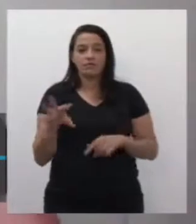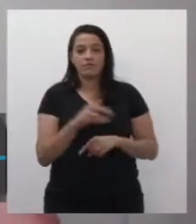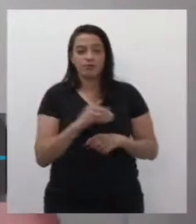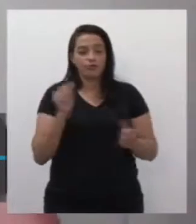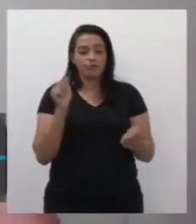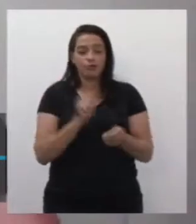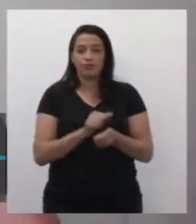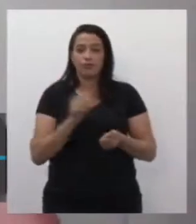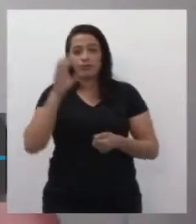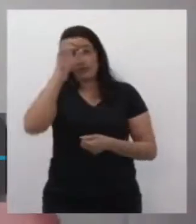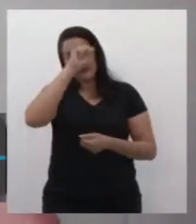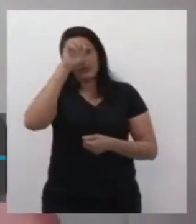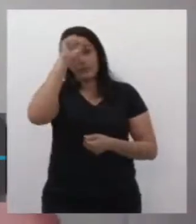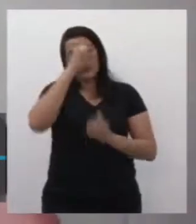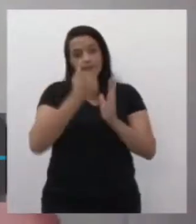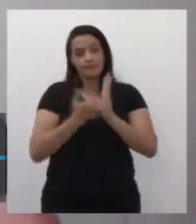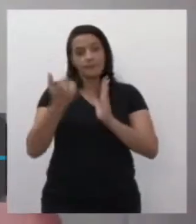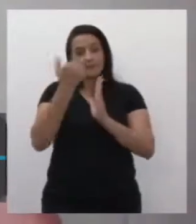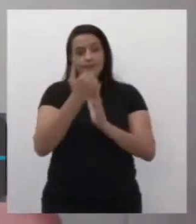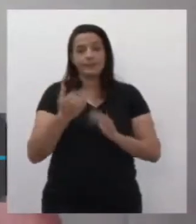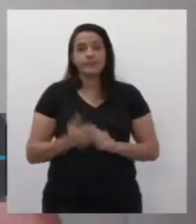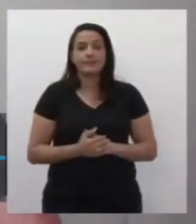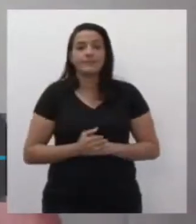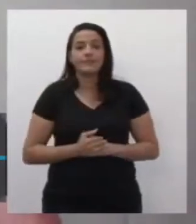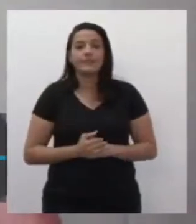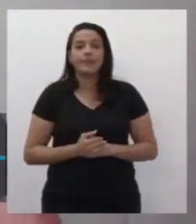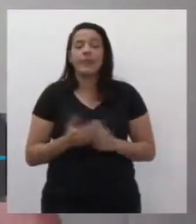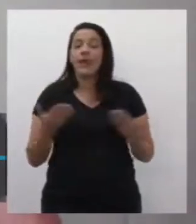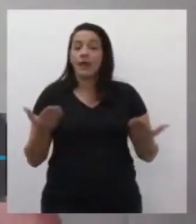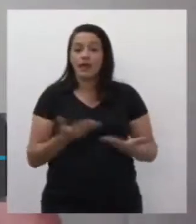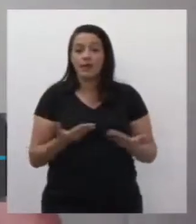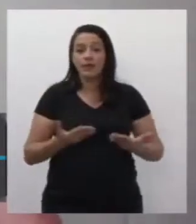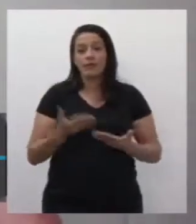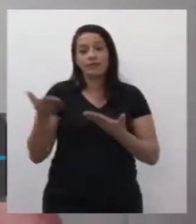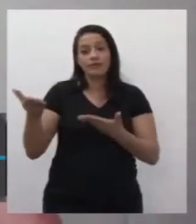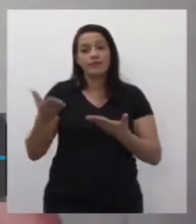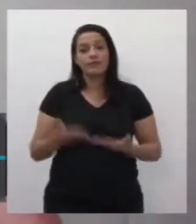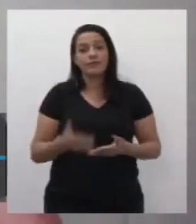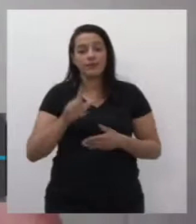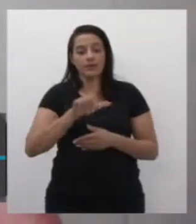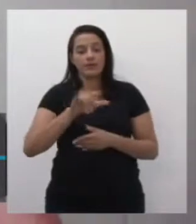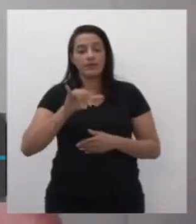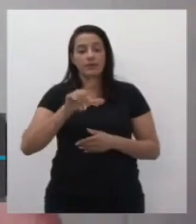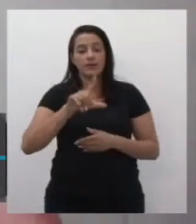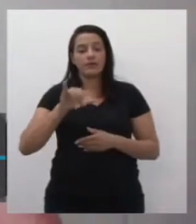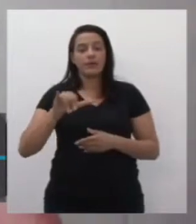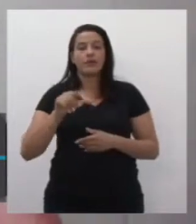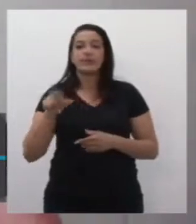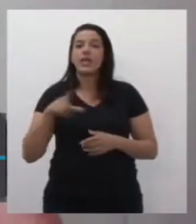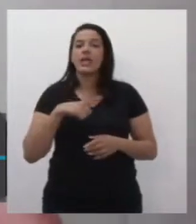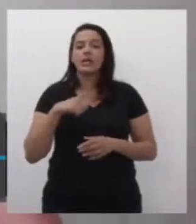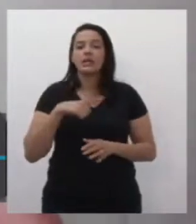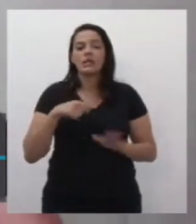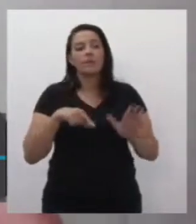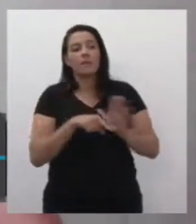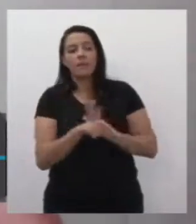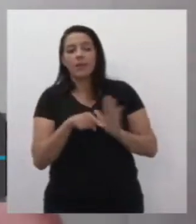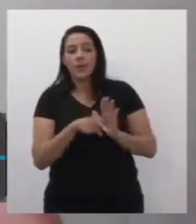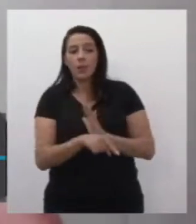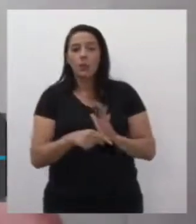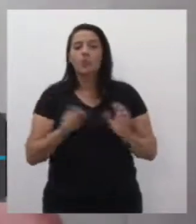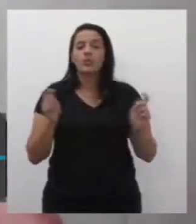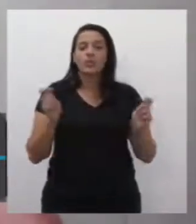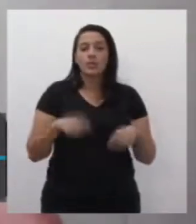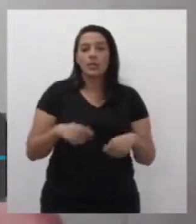né? Eu queria passar para a Nelly, ver se tem alguma questão também que a gente